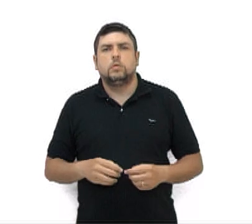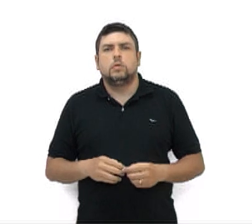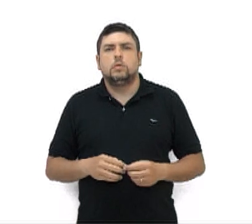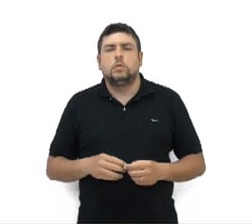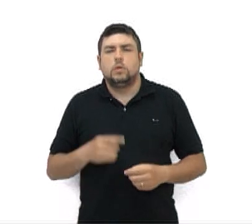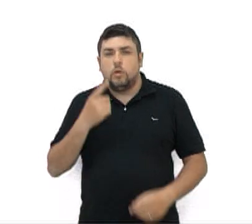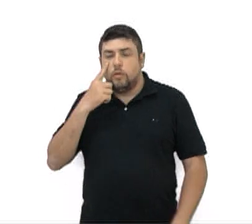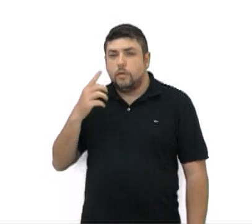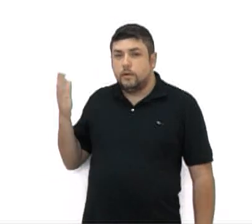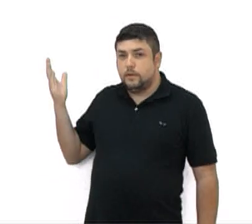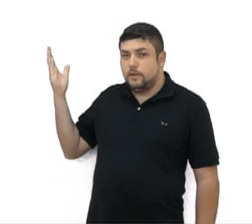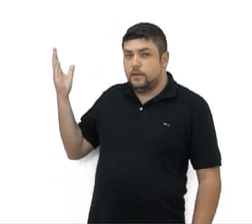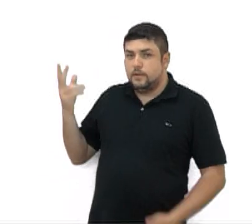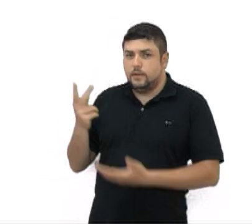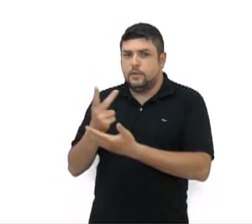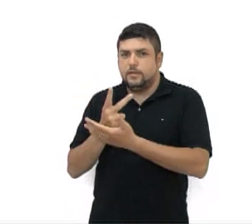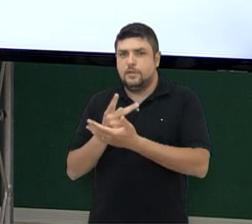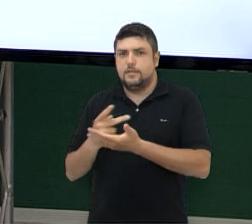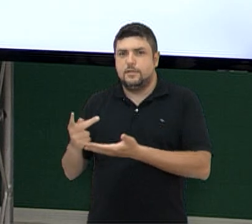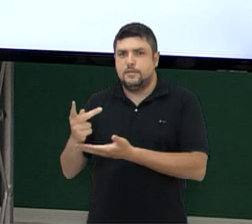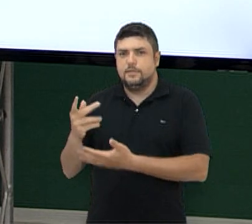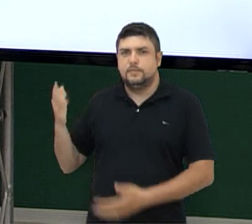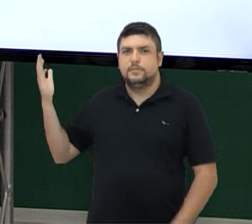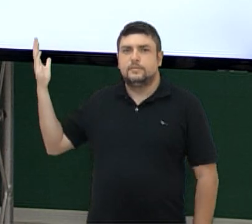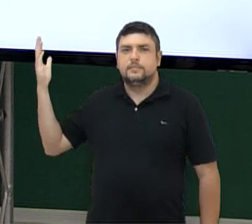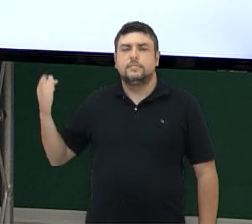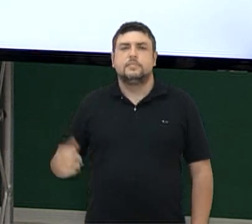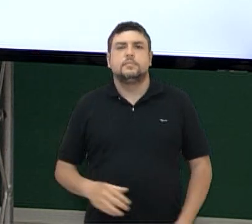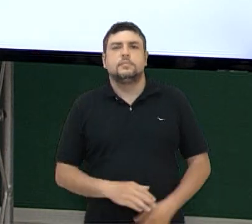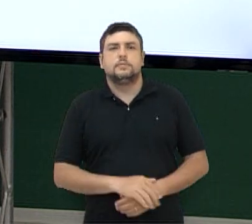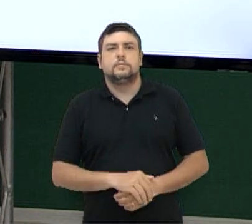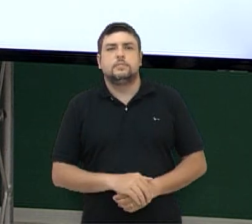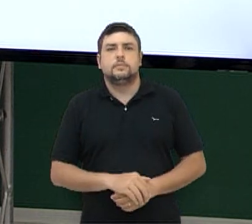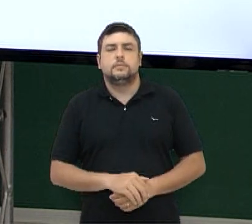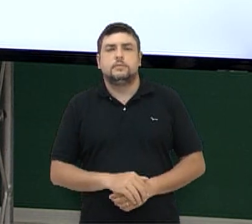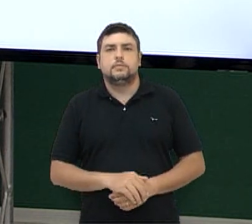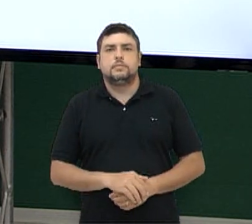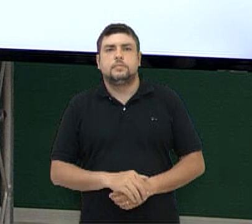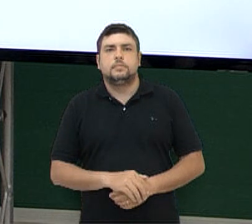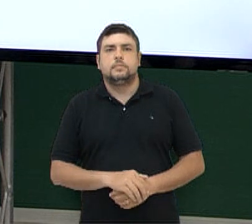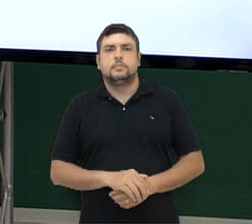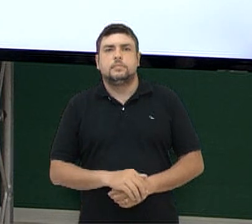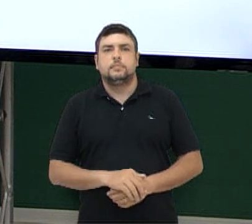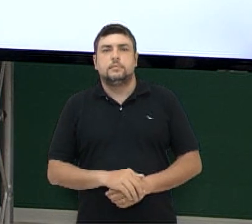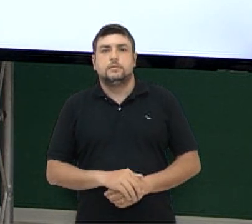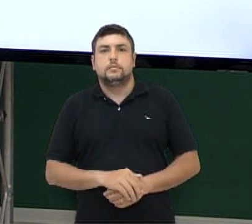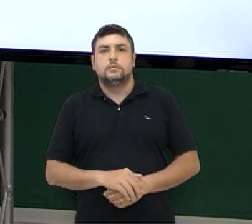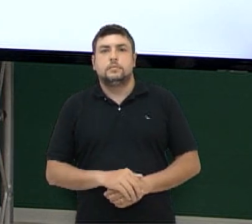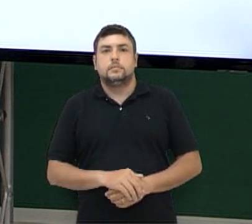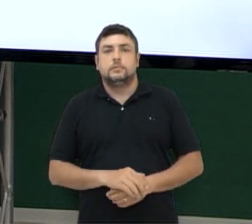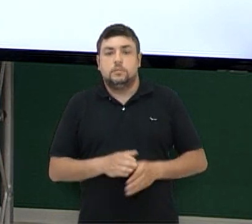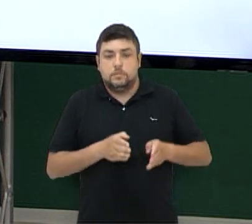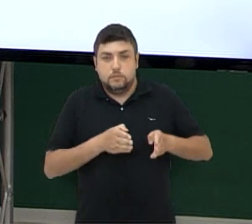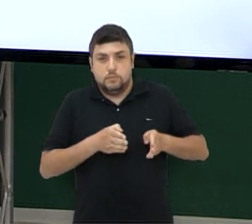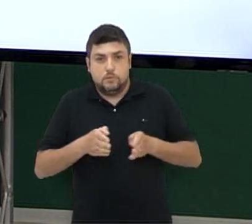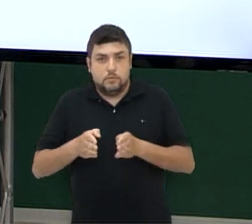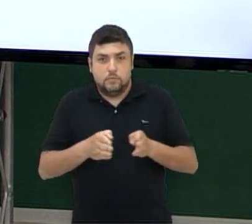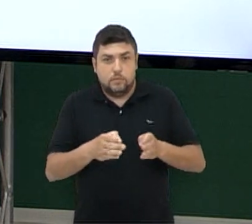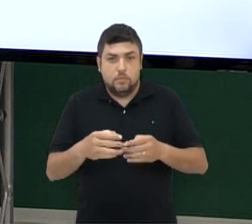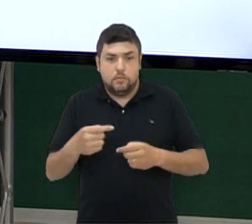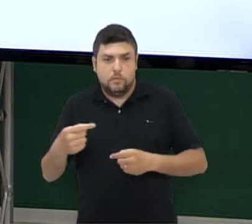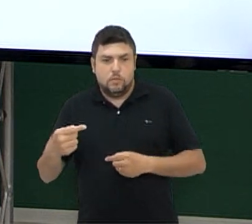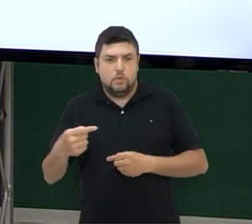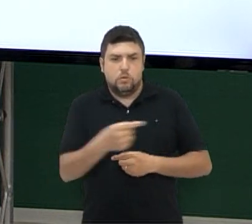Aqui no desenho, melhor dizendo. E aqui você tem sinais diferentes, né, por causa do sentido, certo? Ou seja, por exemplo,